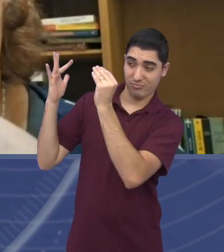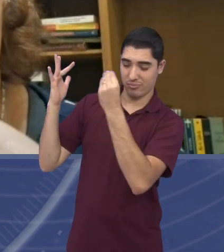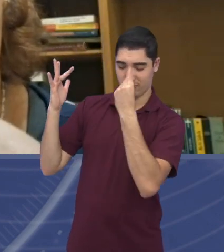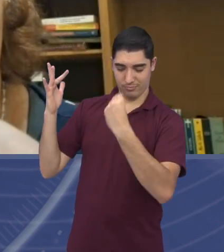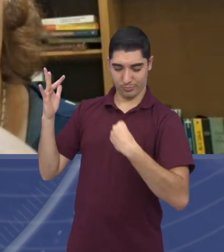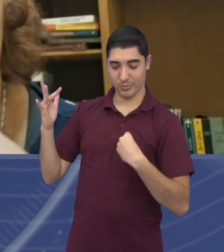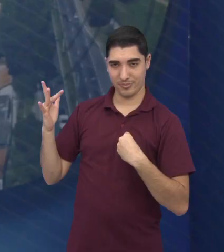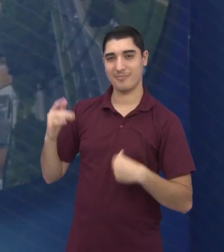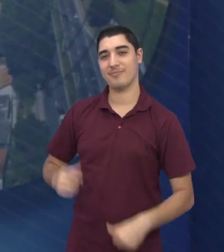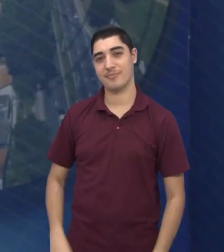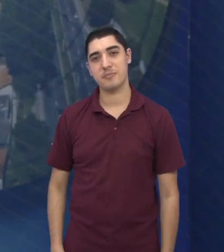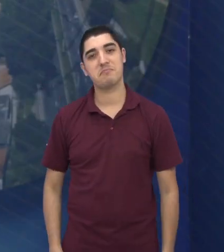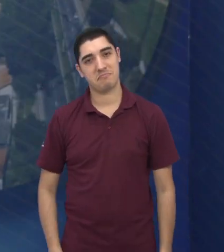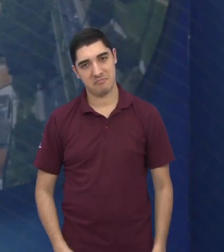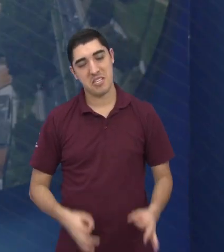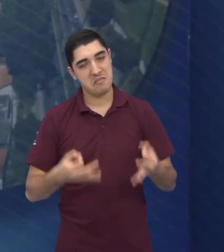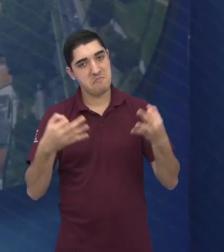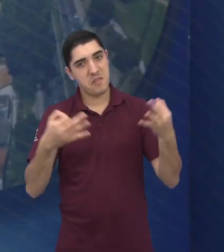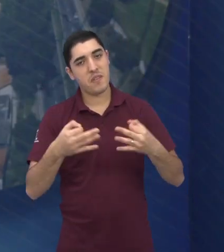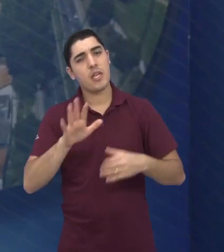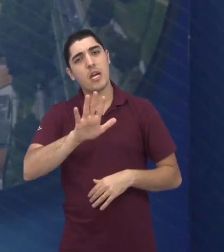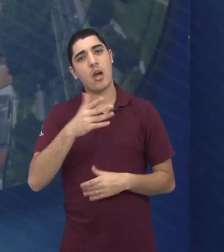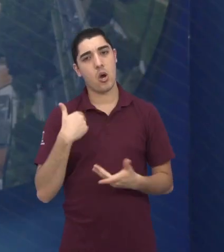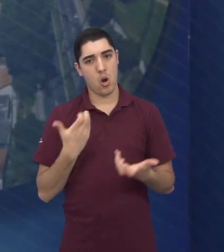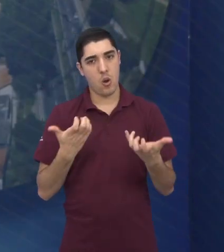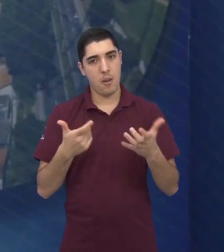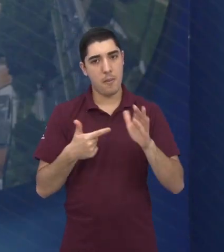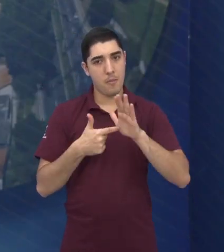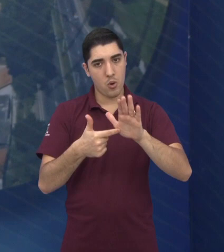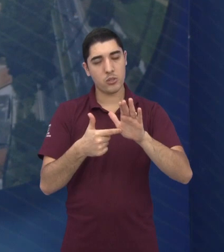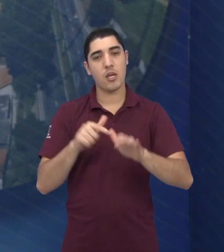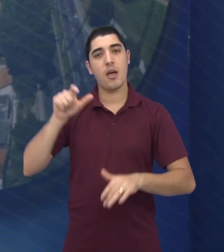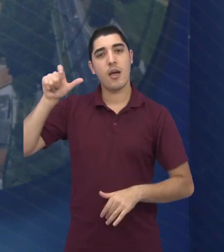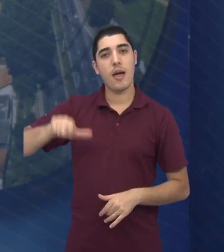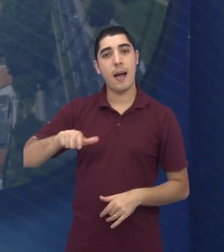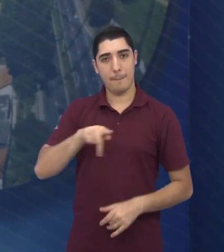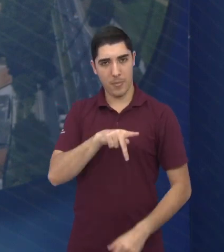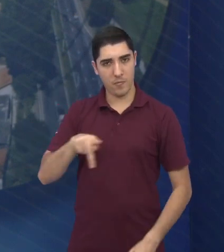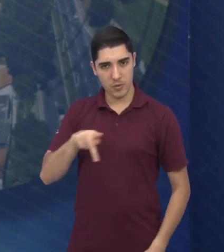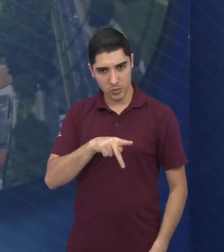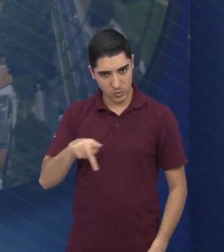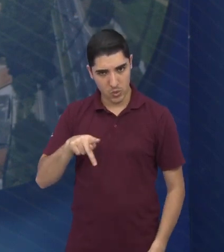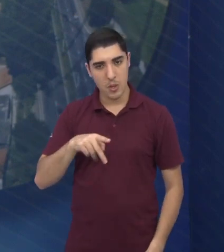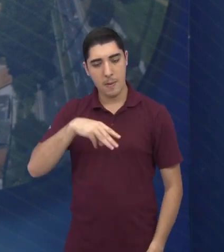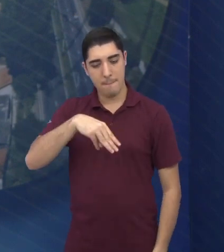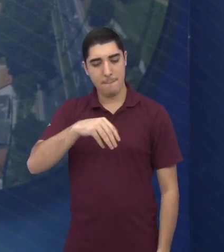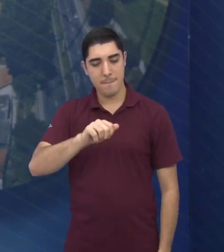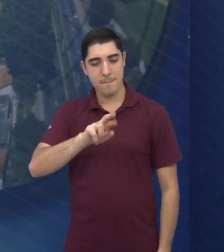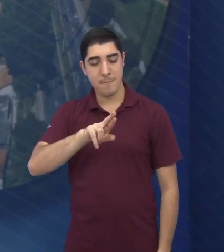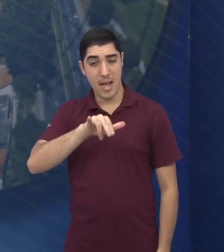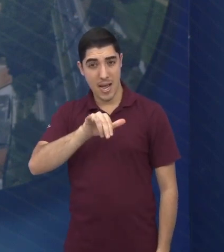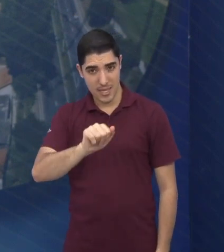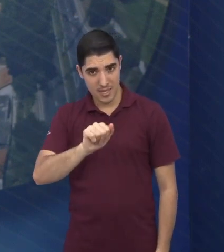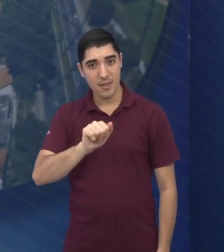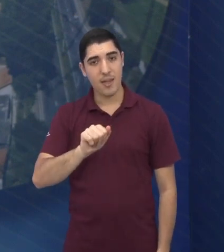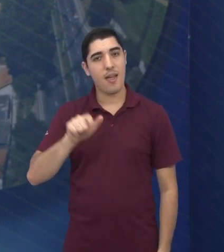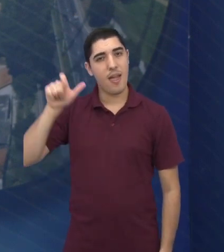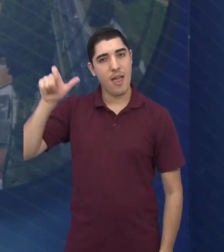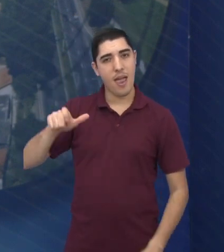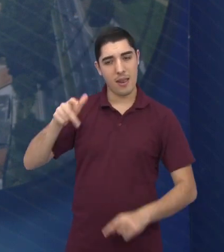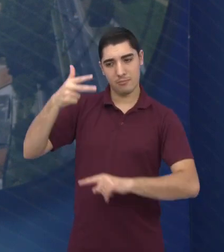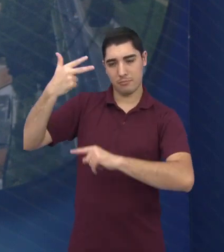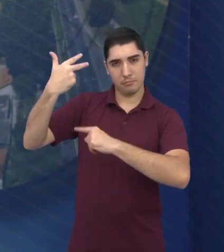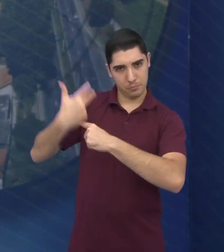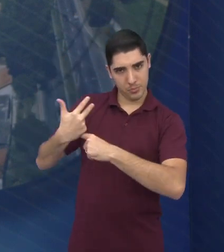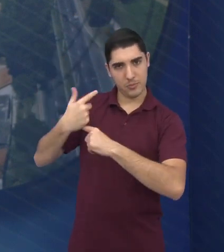Dora, eu vou aproveitar então e vou exibir, gente, a professora e psicanalista Maria Emília Almeida gravou um